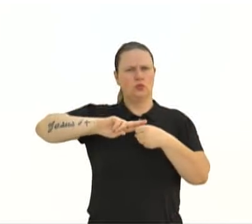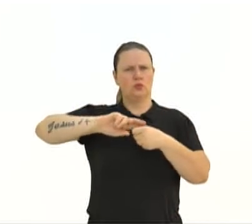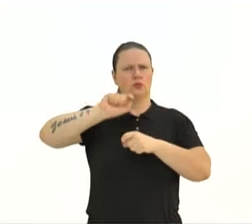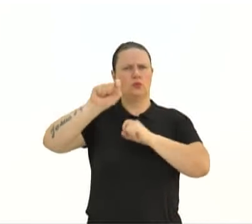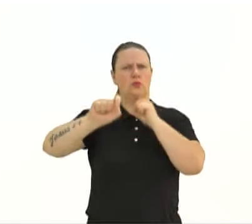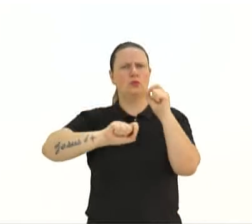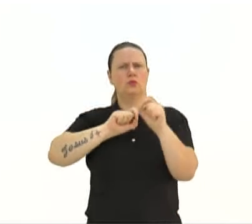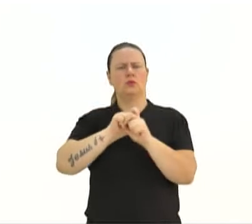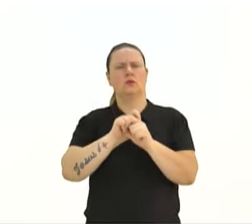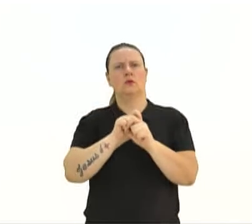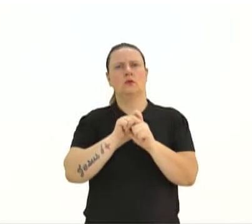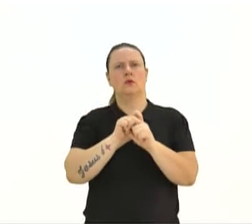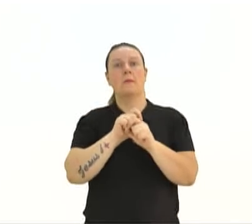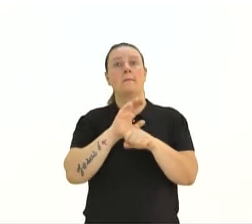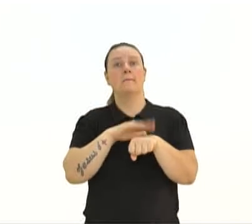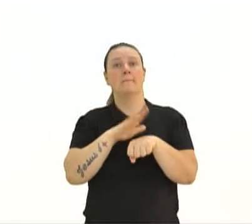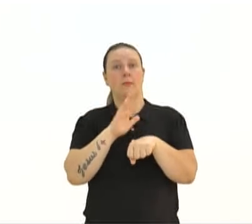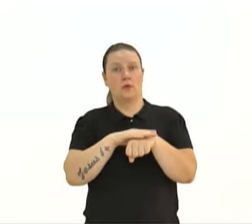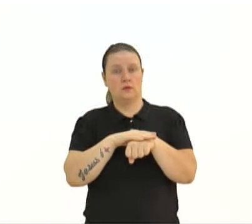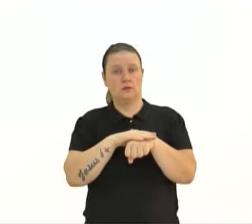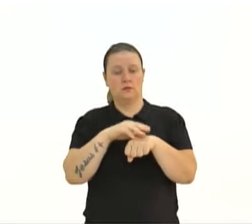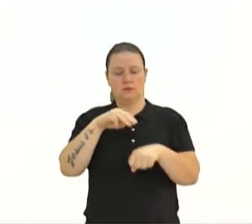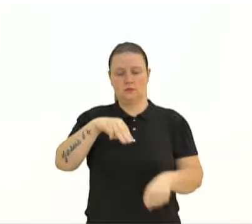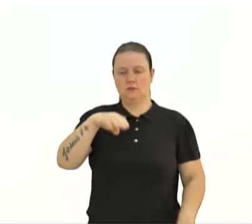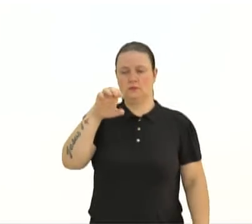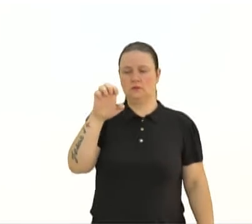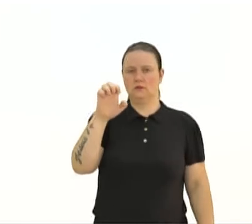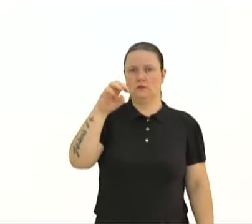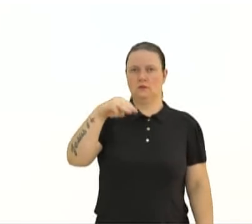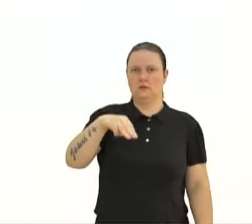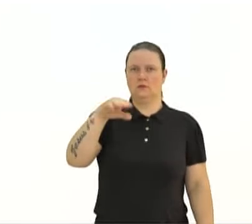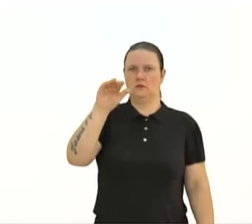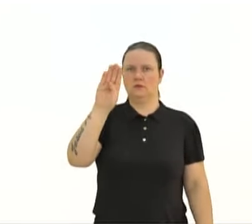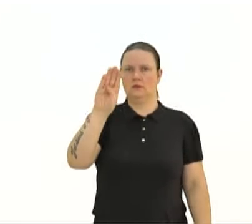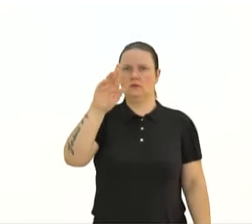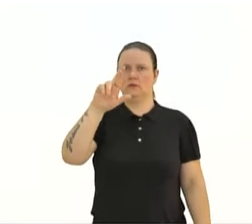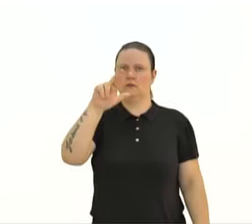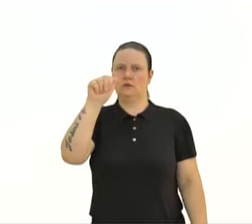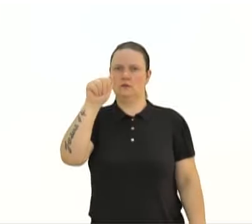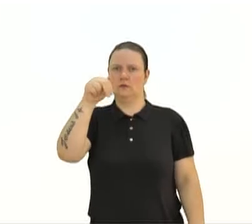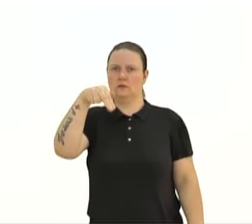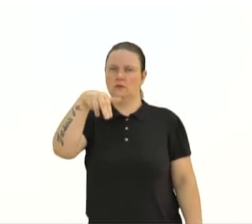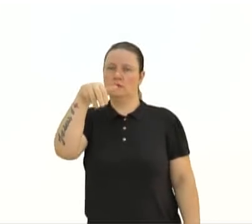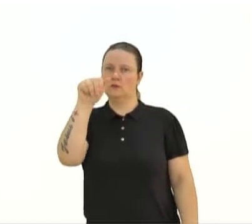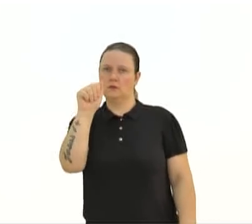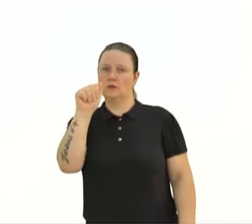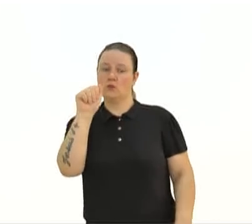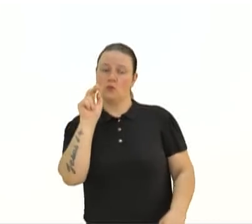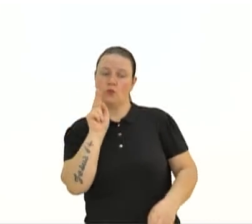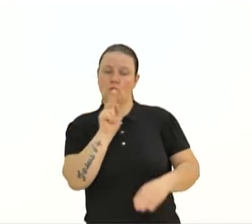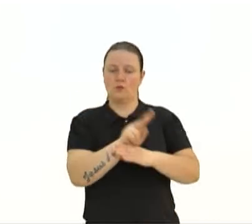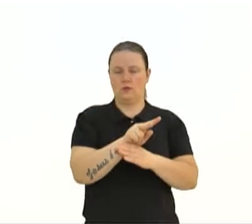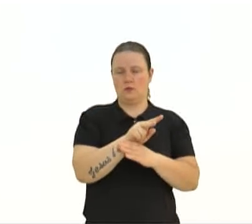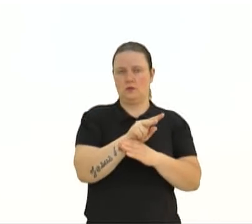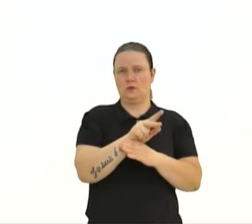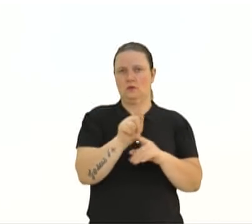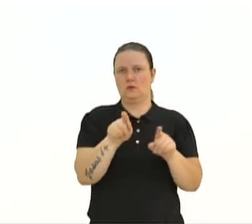Núcleo celular. Nós vamos pegar aqui da célula, nós temos lá membrana plasmática,